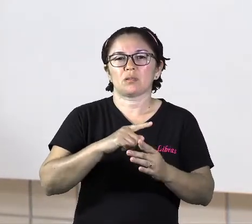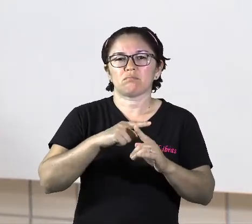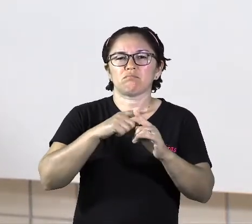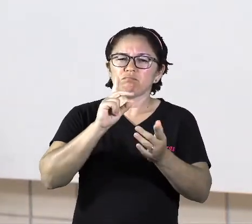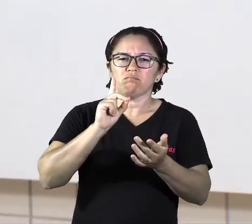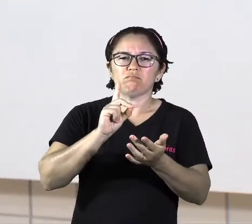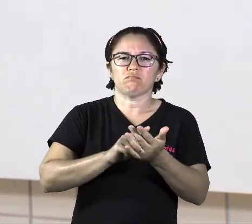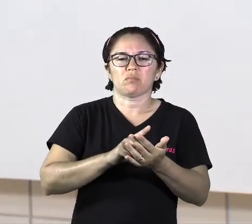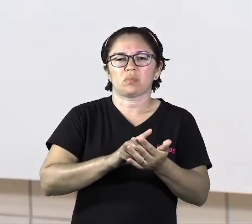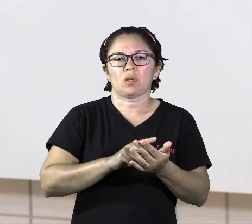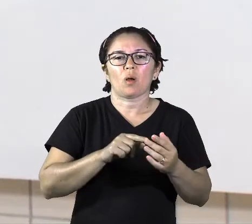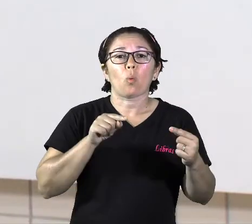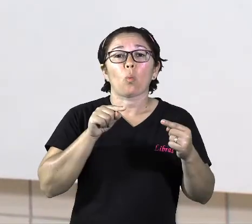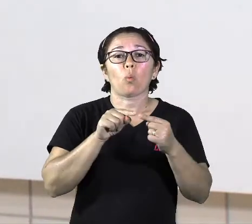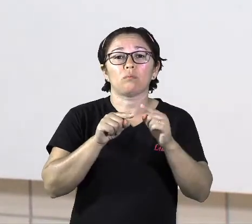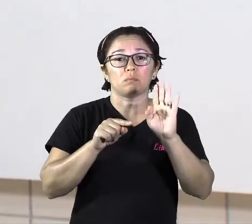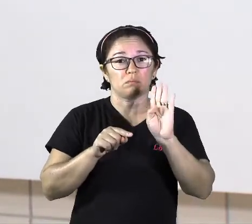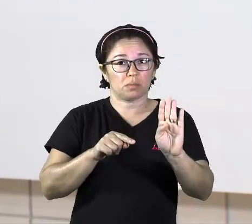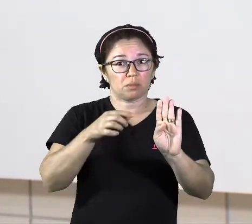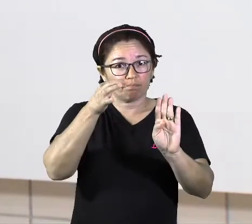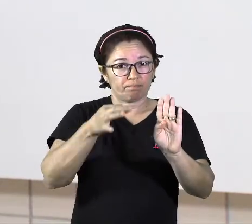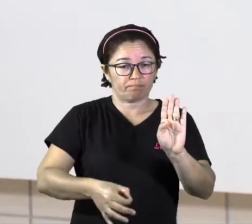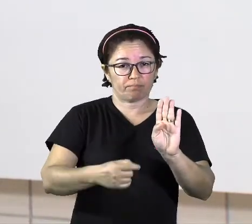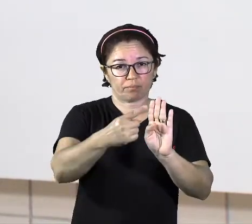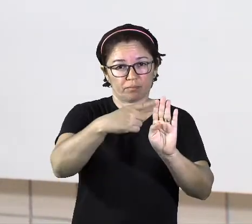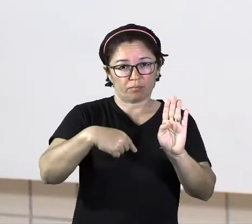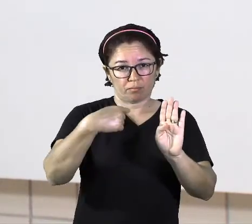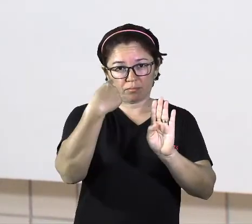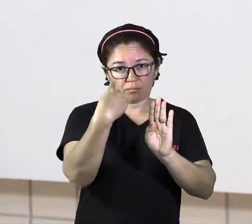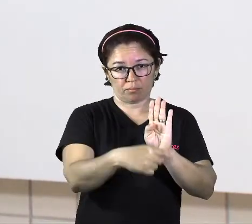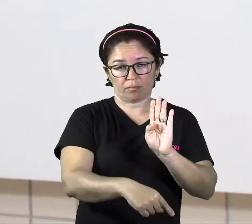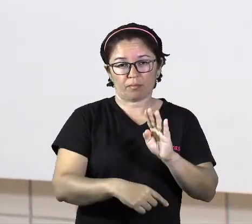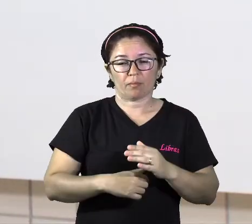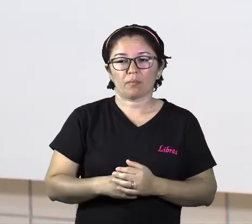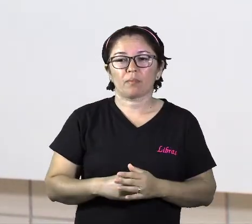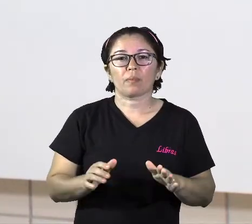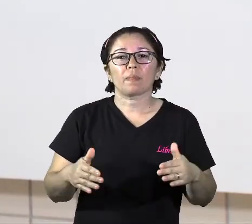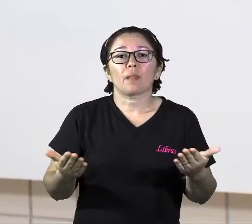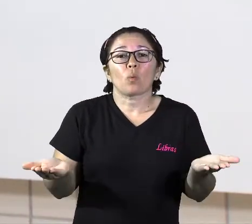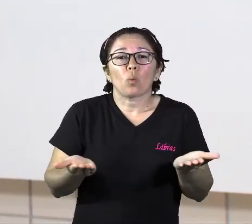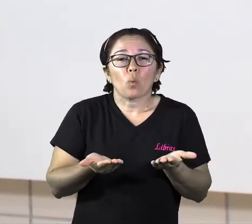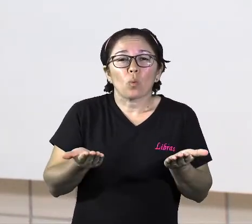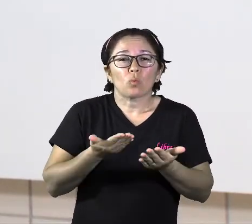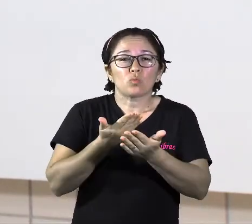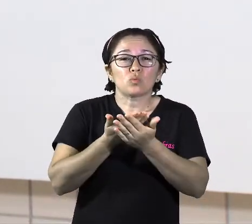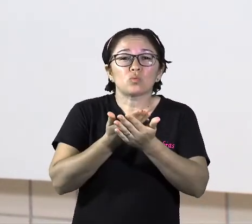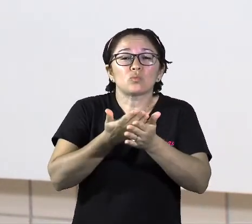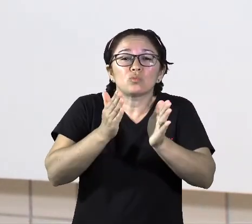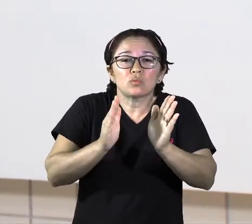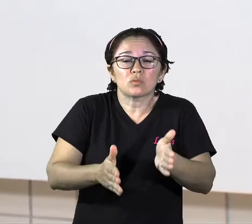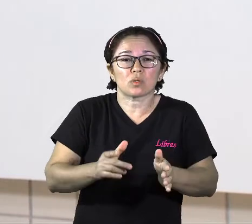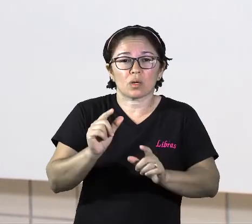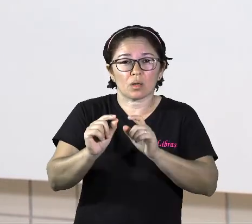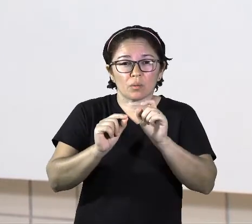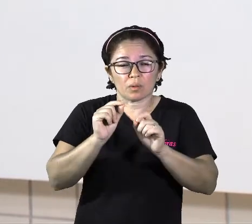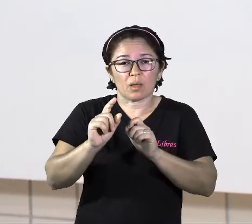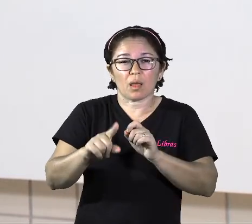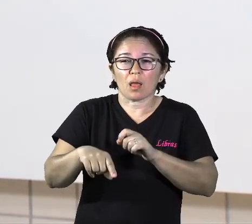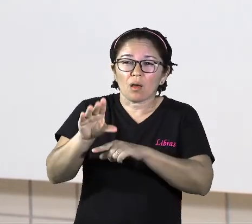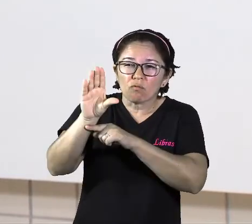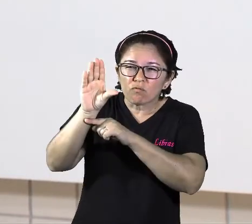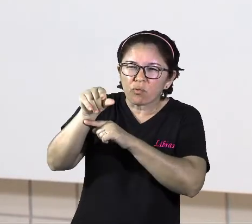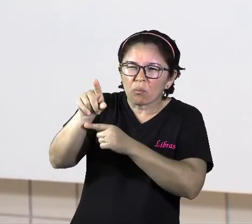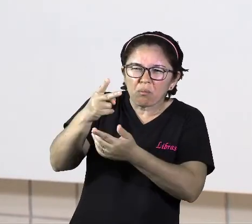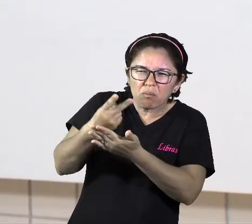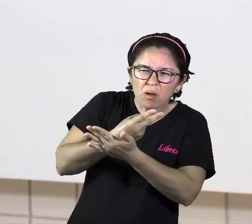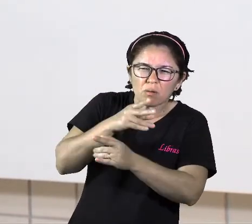Tá bom? Então, o que que nós estudamos? Vamos ao nosso mapa mental da nossa aula, alunos. Nós estudamos fotodenúncias, tá? A partir